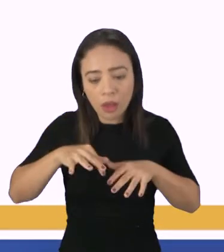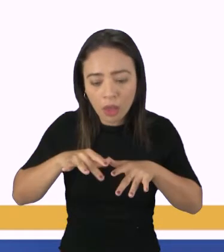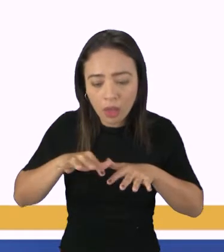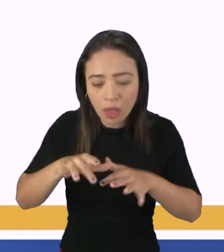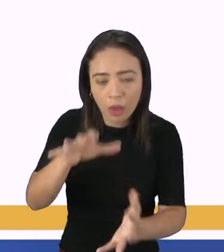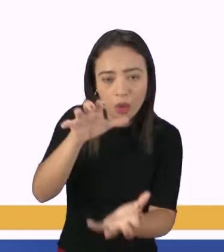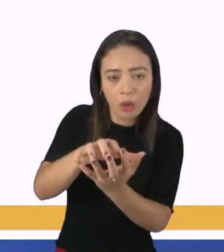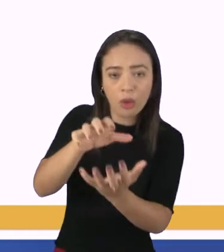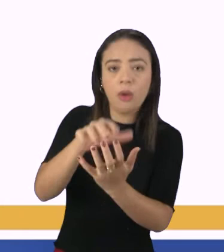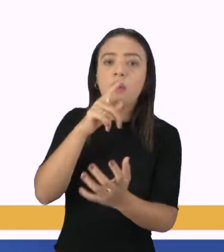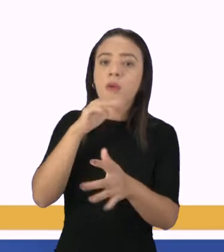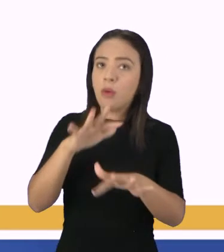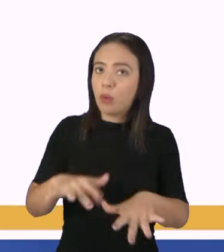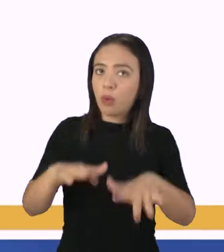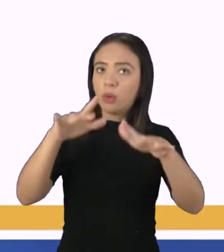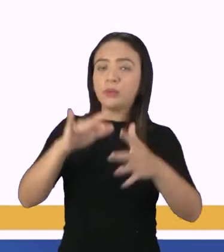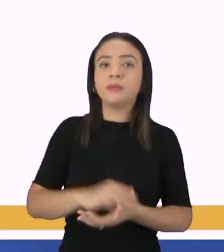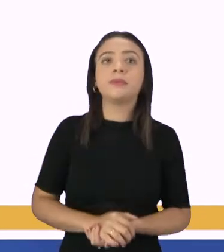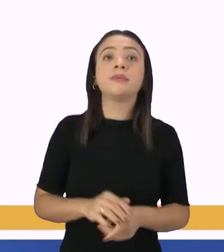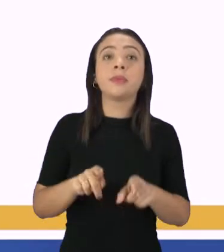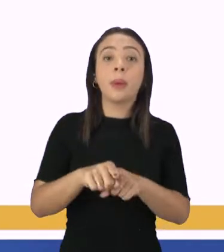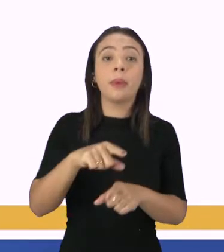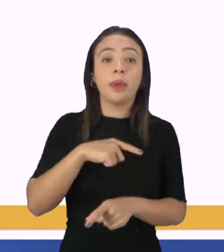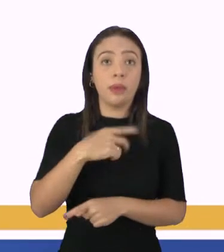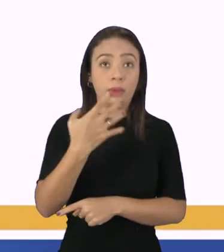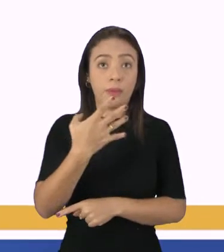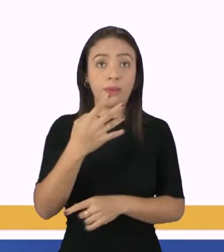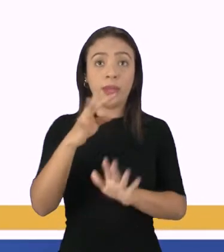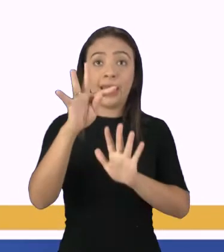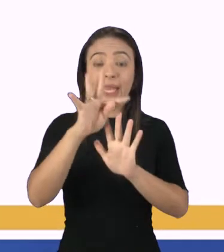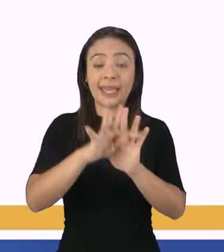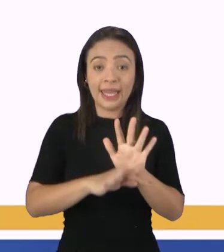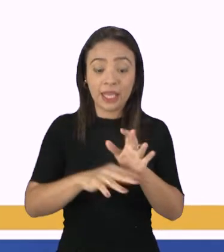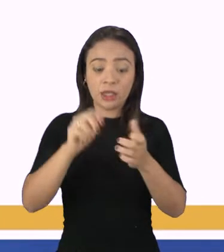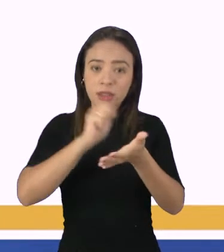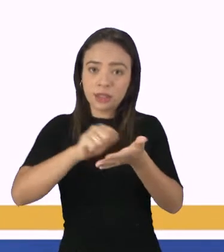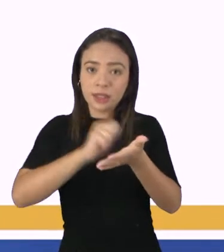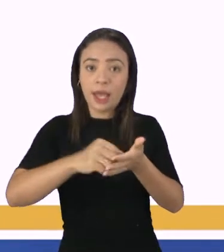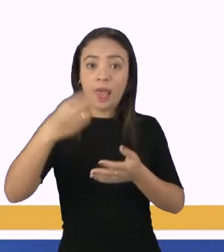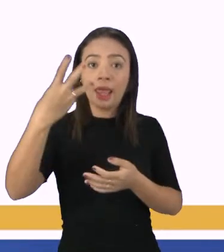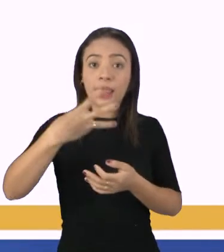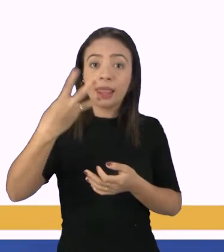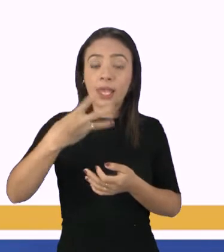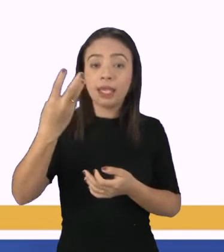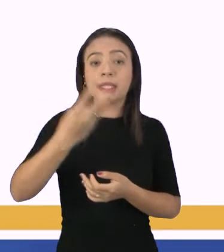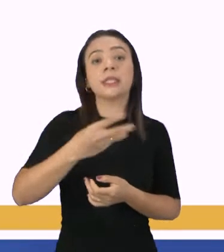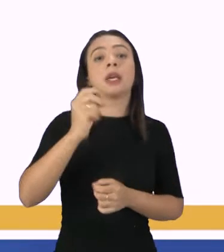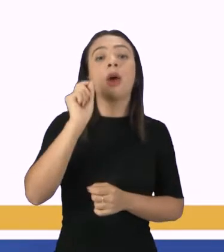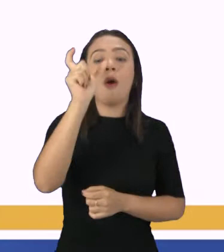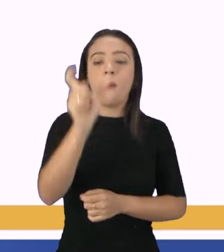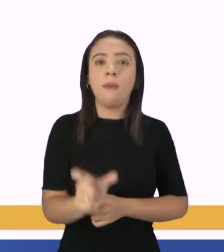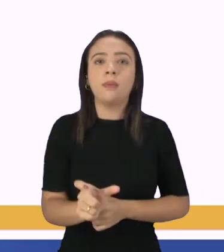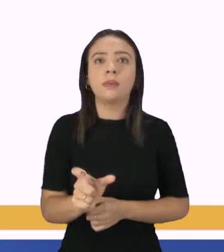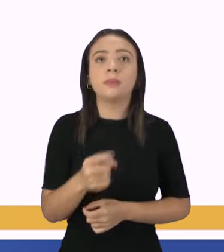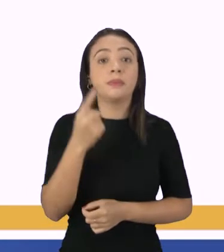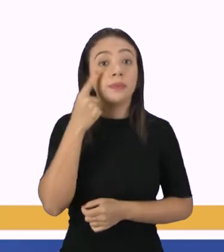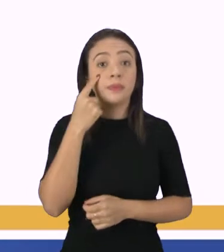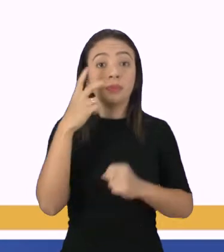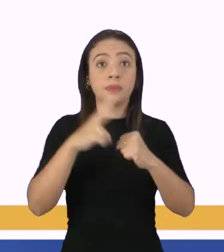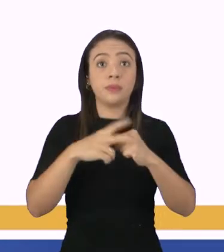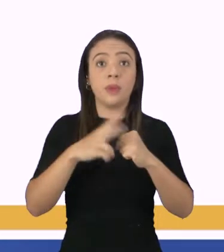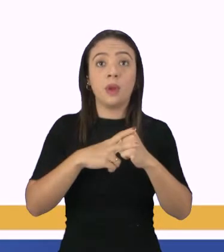outra característica. Textos escritos em terceira pessoa. Observe os verbos em